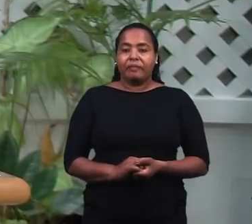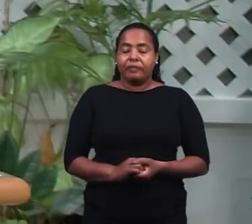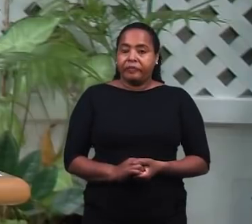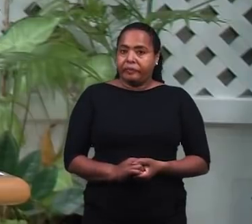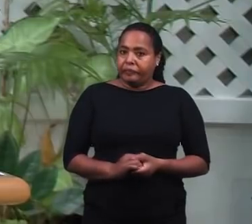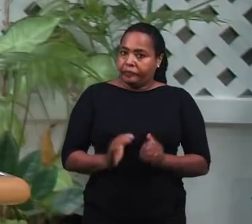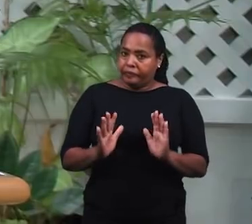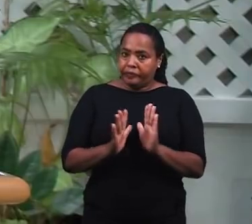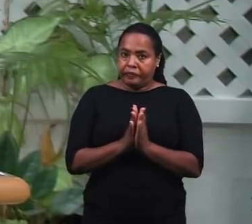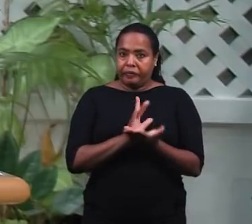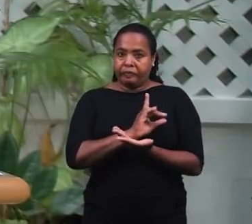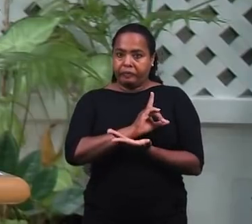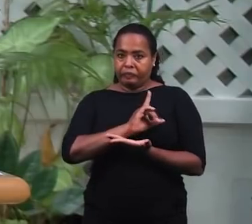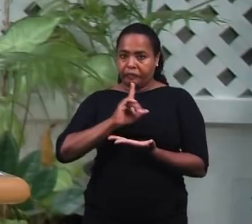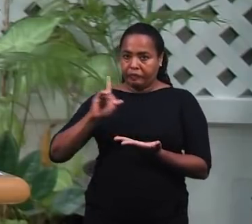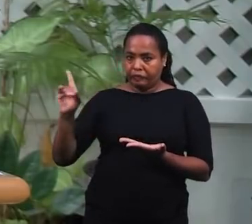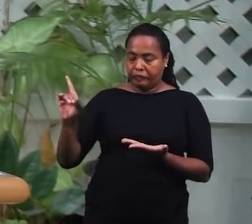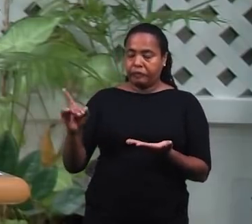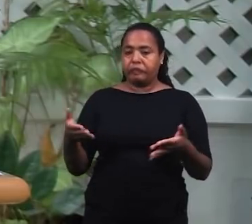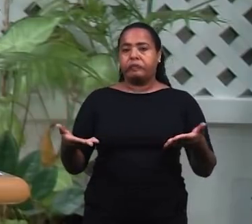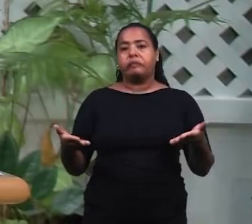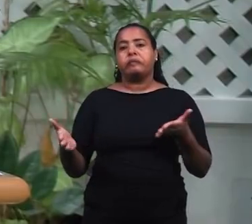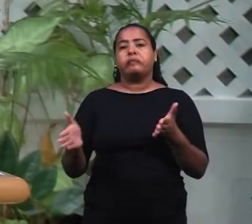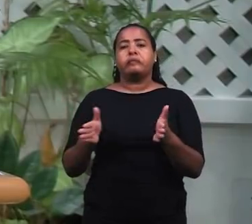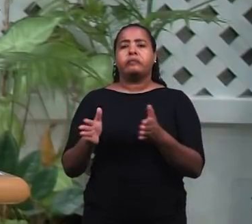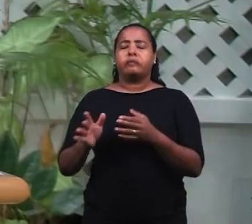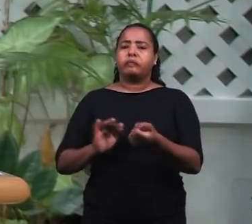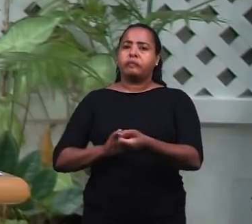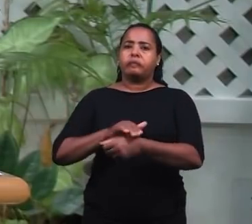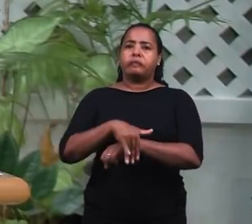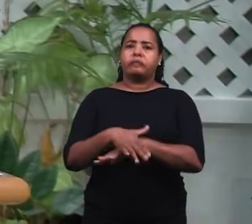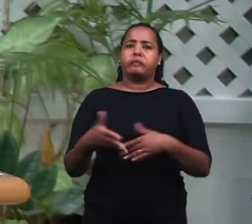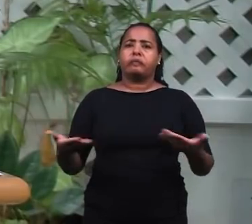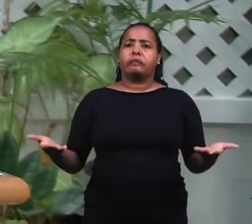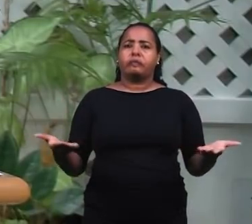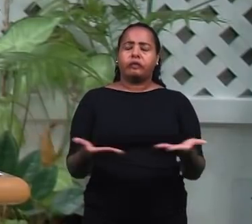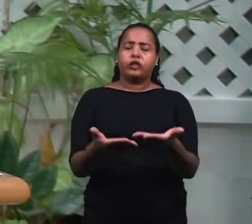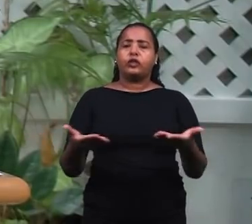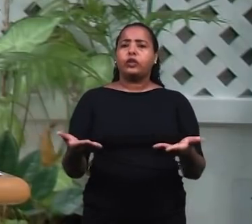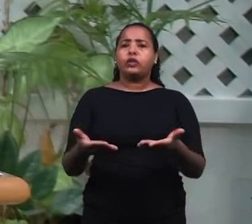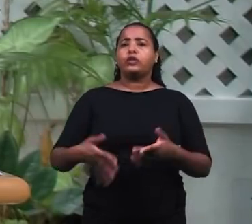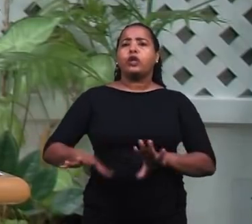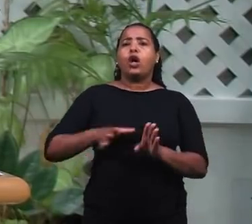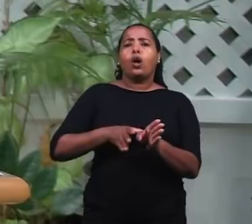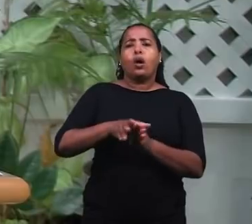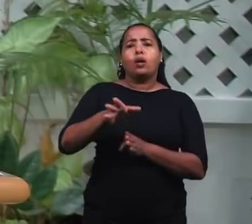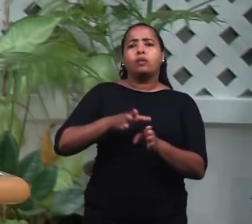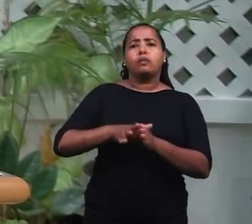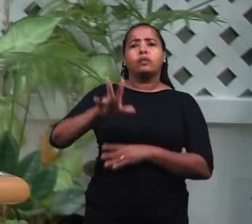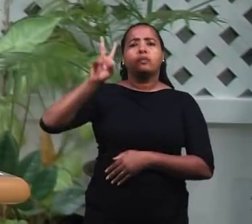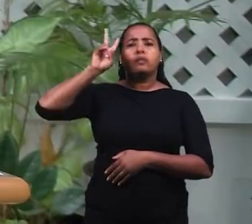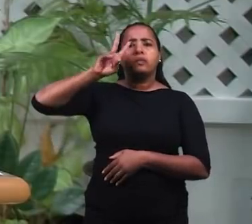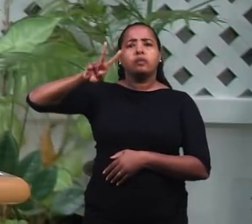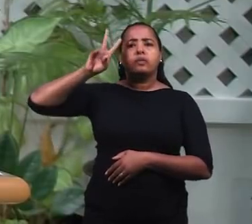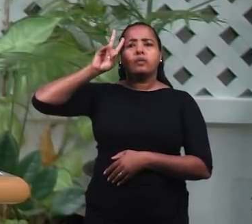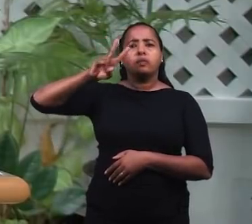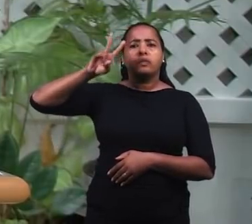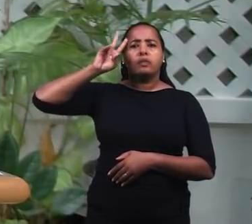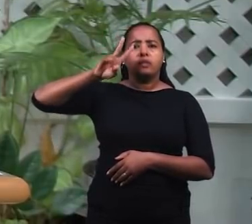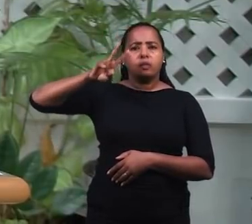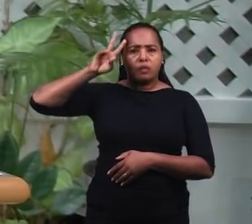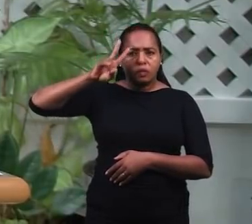A palavra dessa noite é mais uma palavra de lembrete,